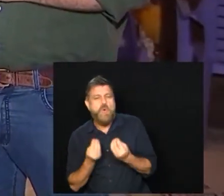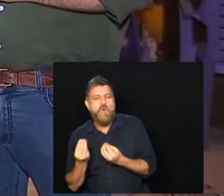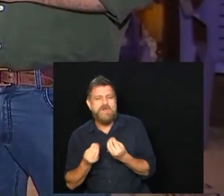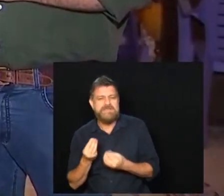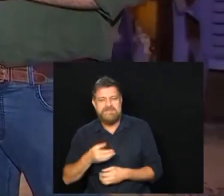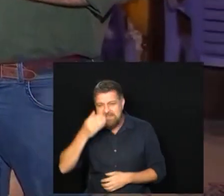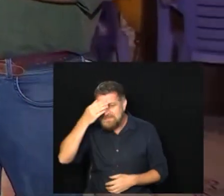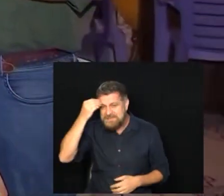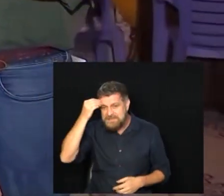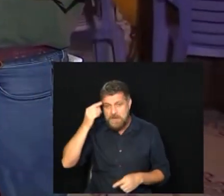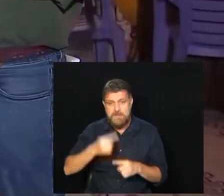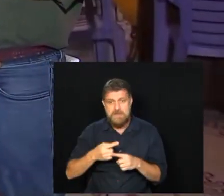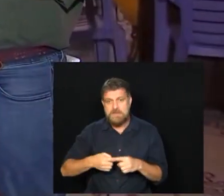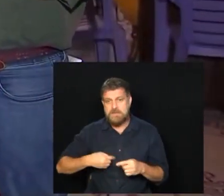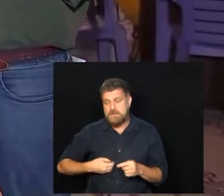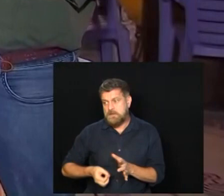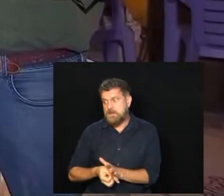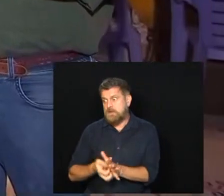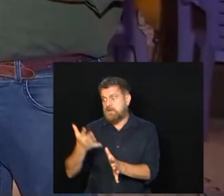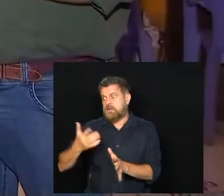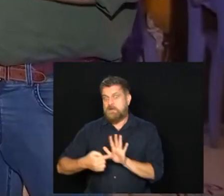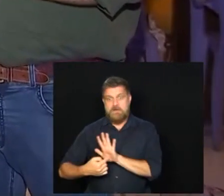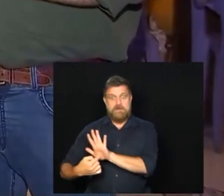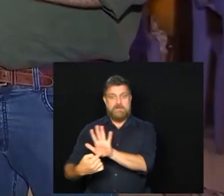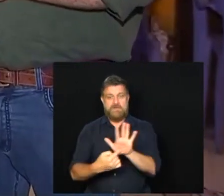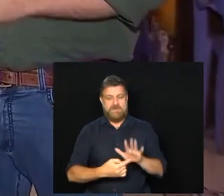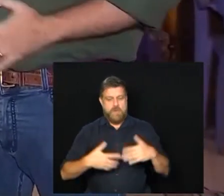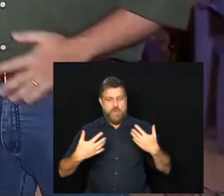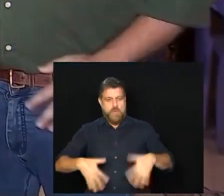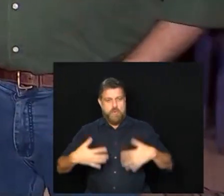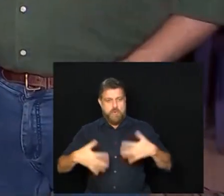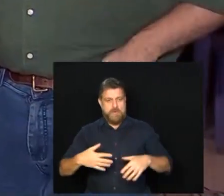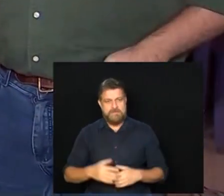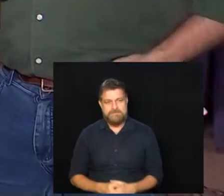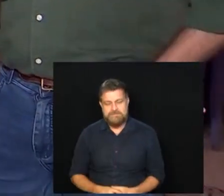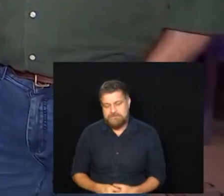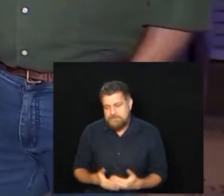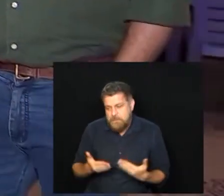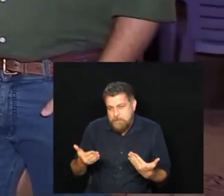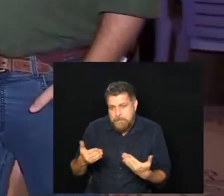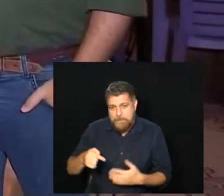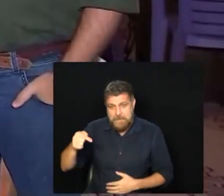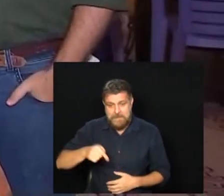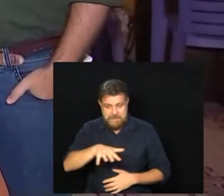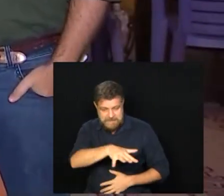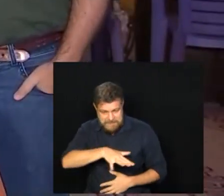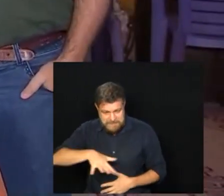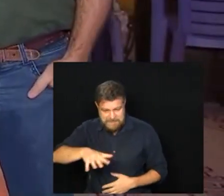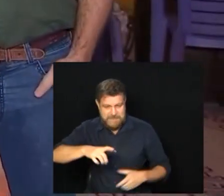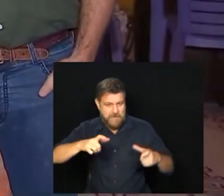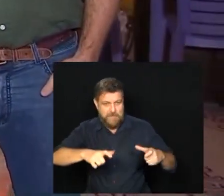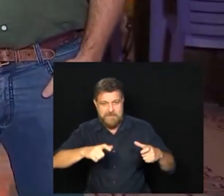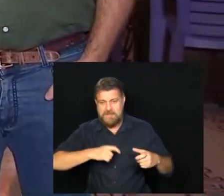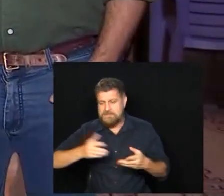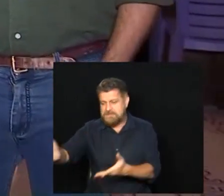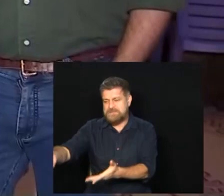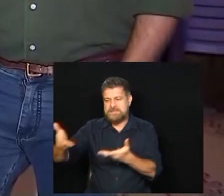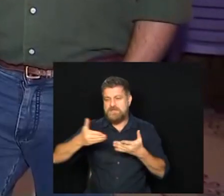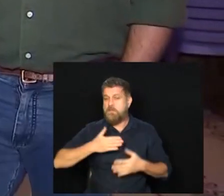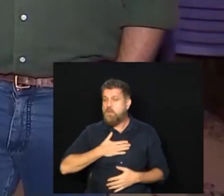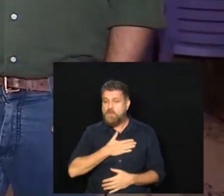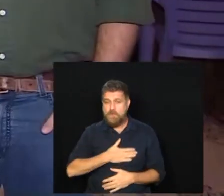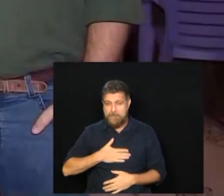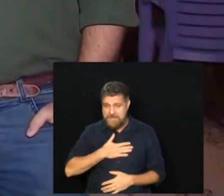pra trás? Porque realmente tem muita coisa pra mostrar aqui, né? Sim, olha, esse é o espaço, estão todos muito bem-vindos aqui